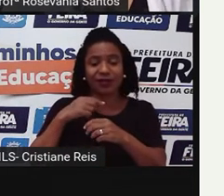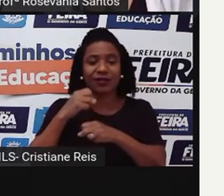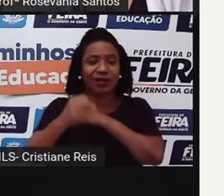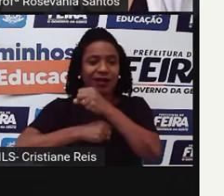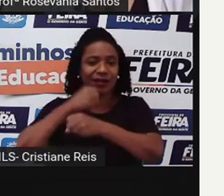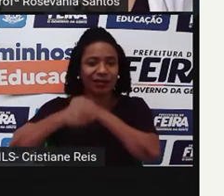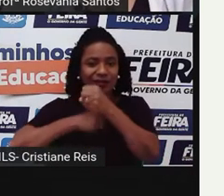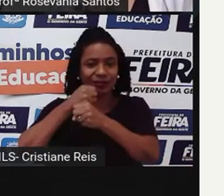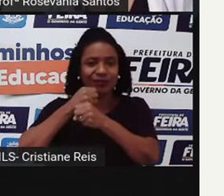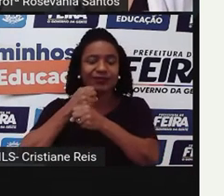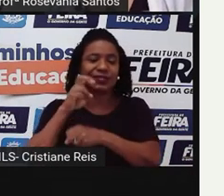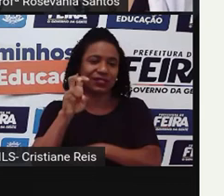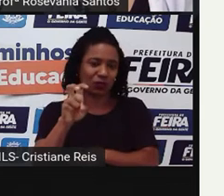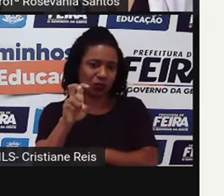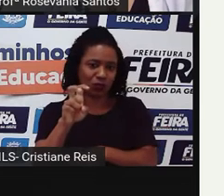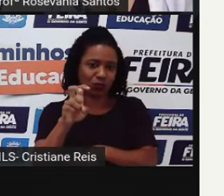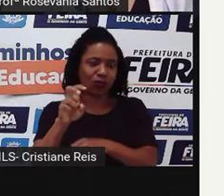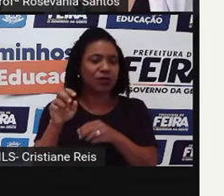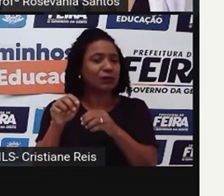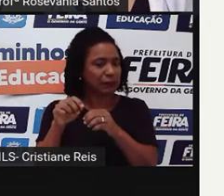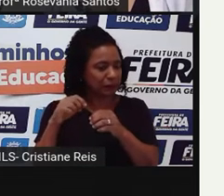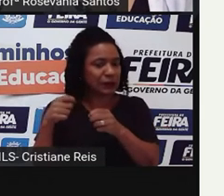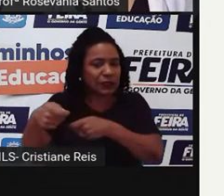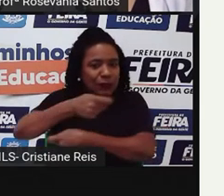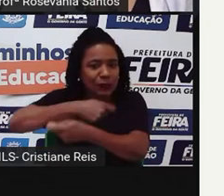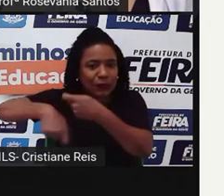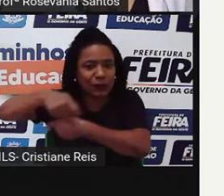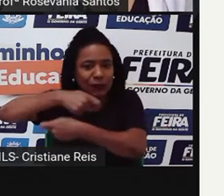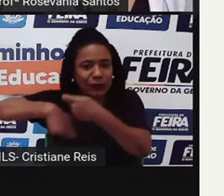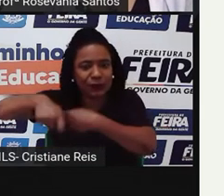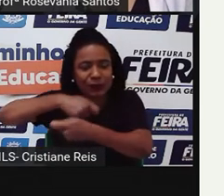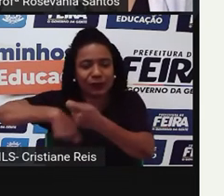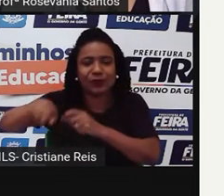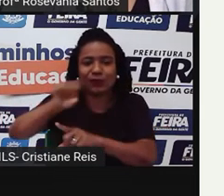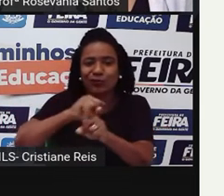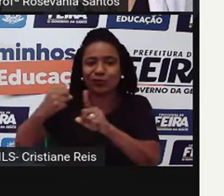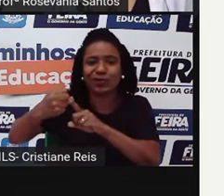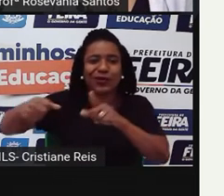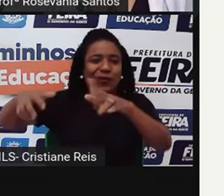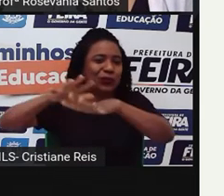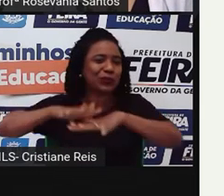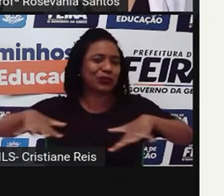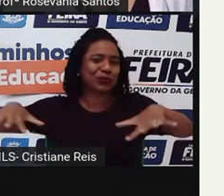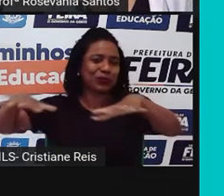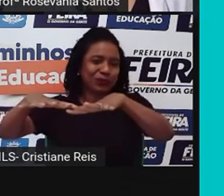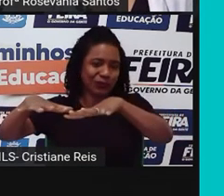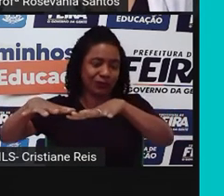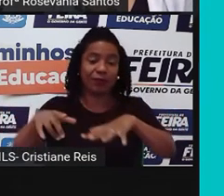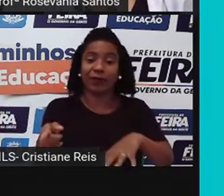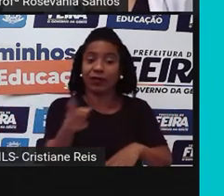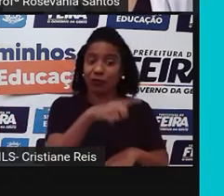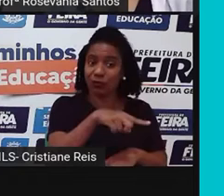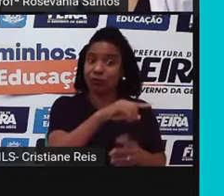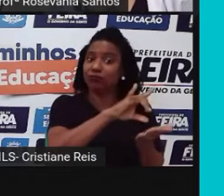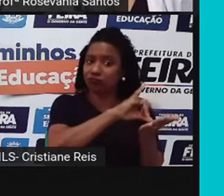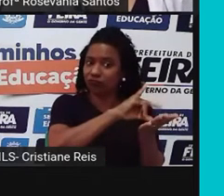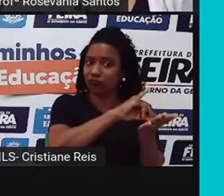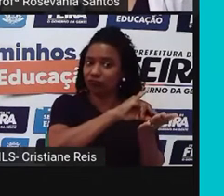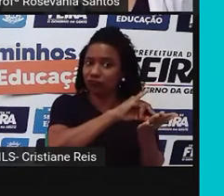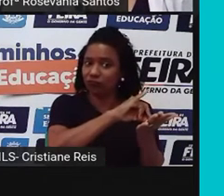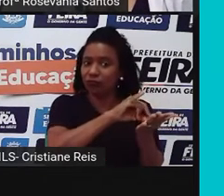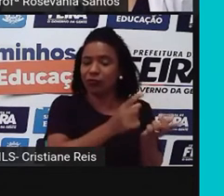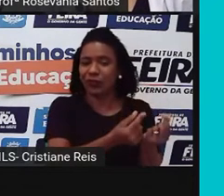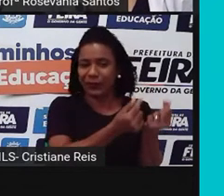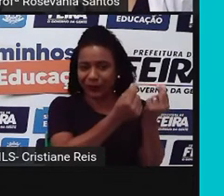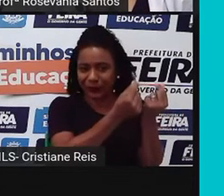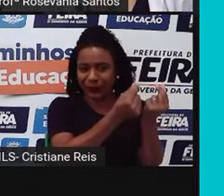5 anos, estava ali. Então, é baseado na ideia mais, né, do social e aqui na ideia mais do capital. Então,